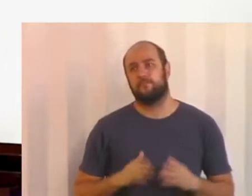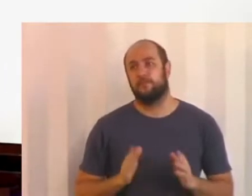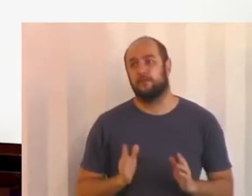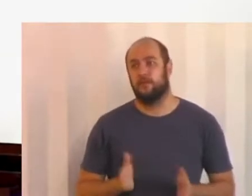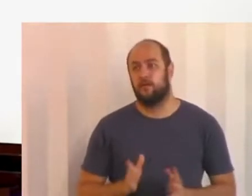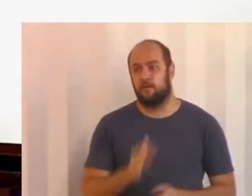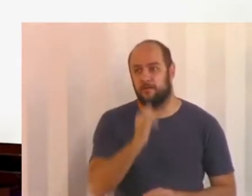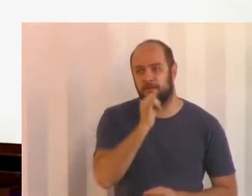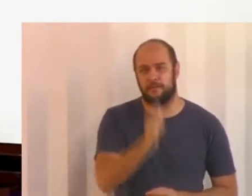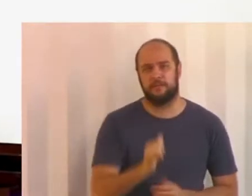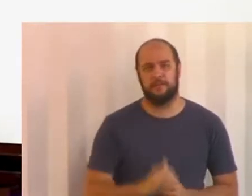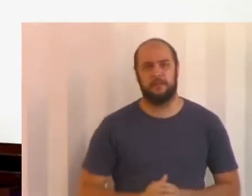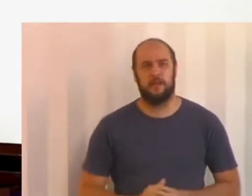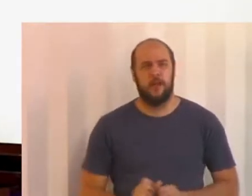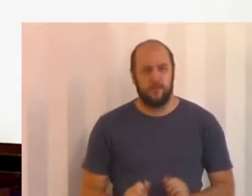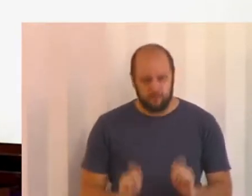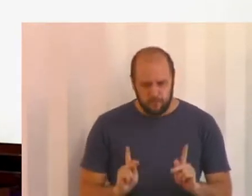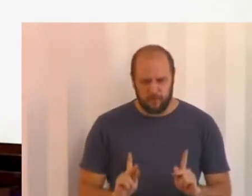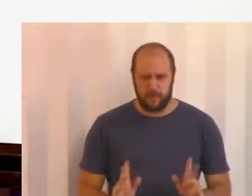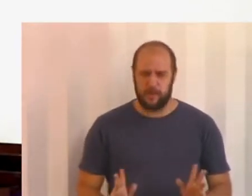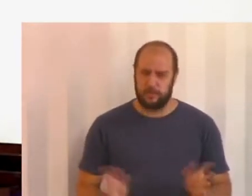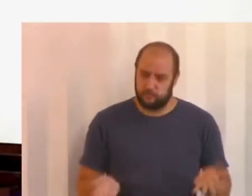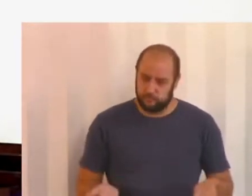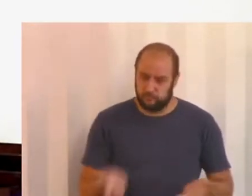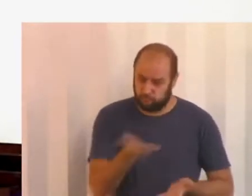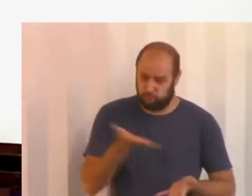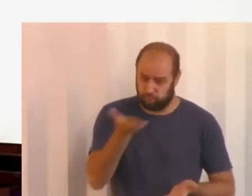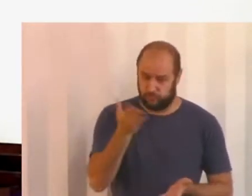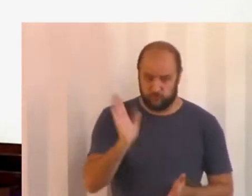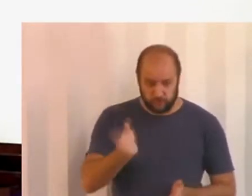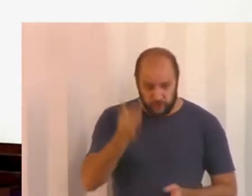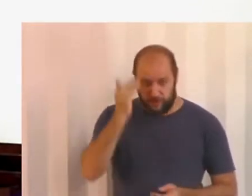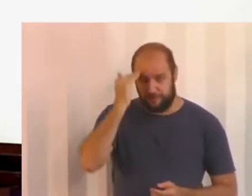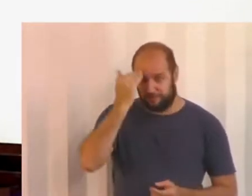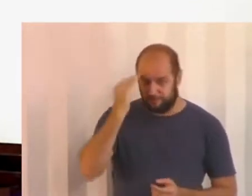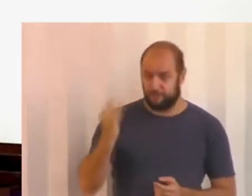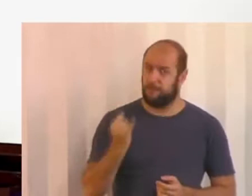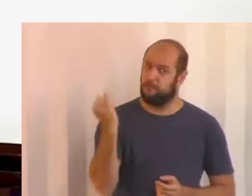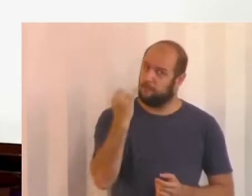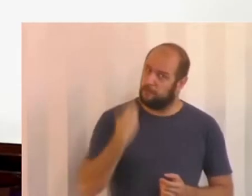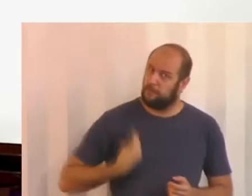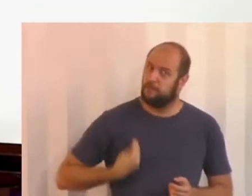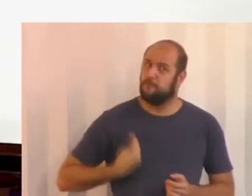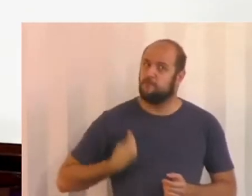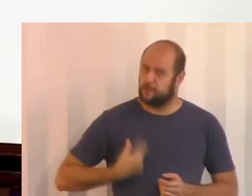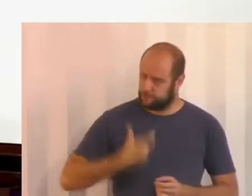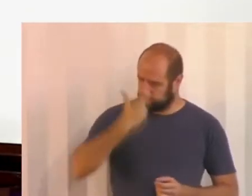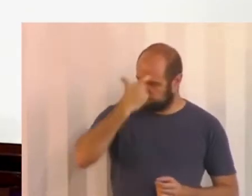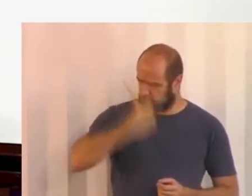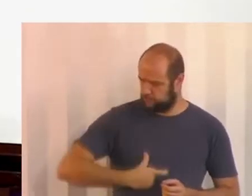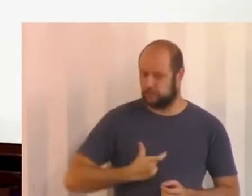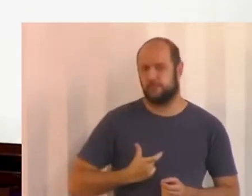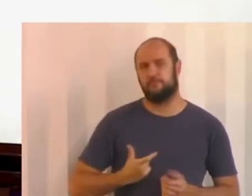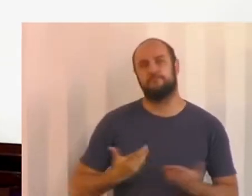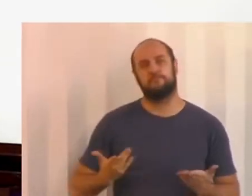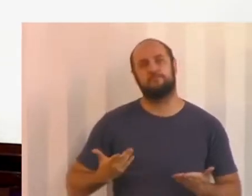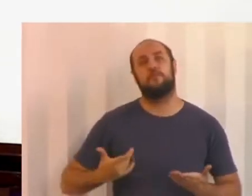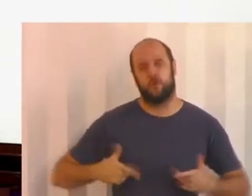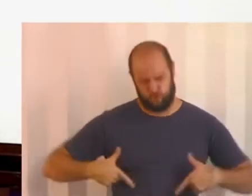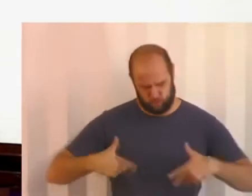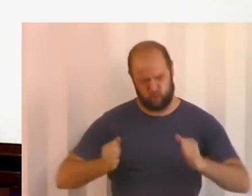vai dizer, ok, então se vocês entenderam a importância de viver de modo digno do Evangelho, então vamos para a